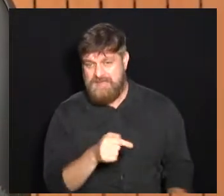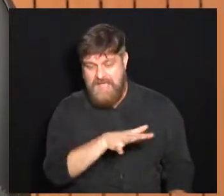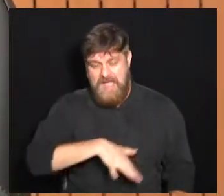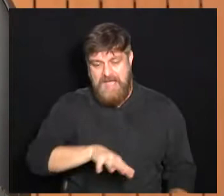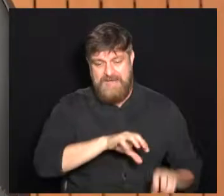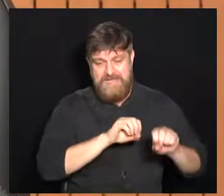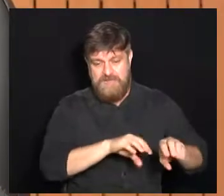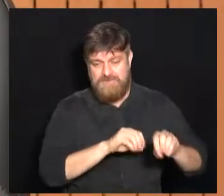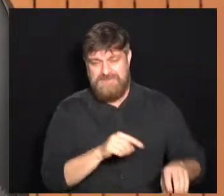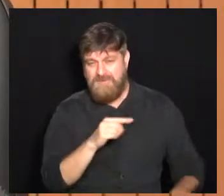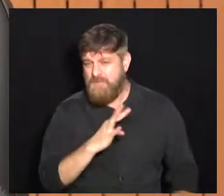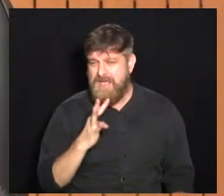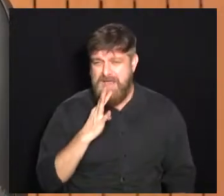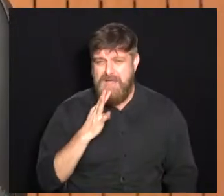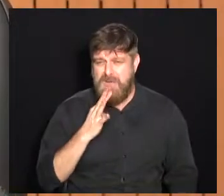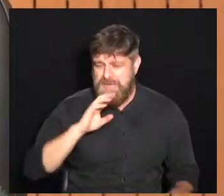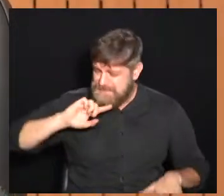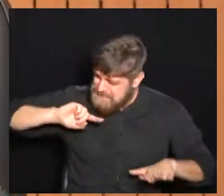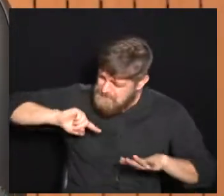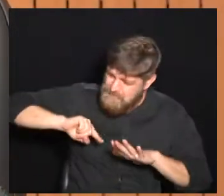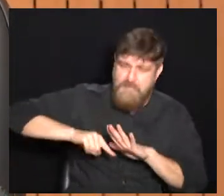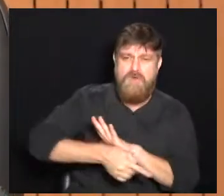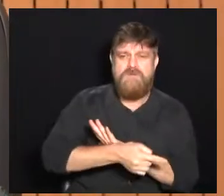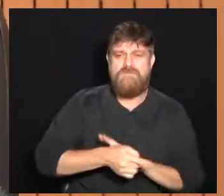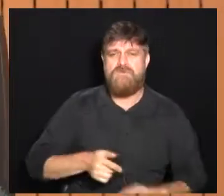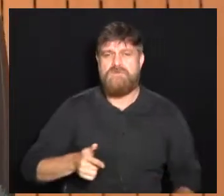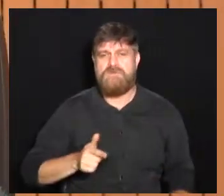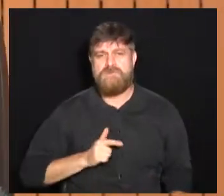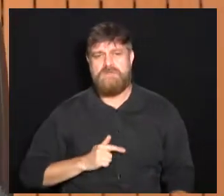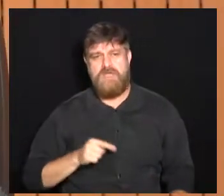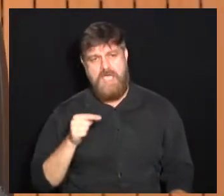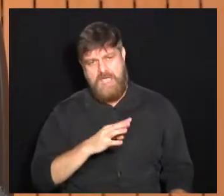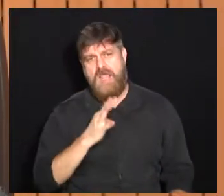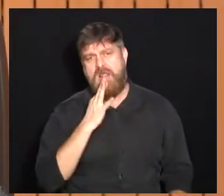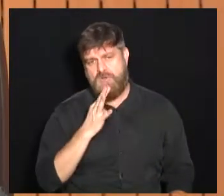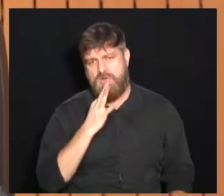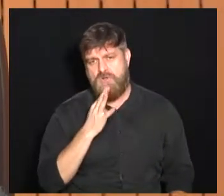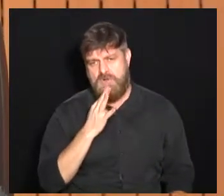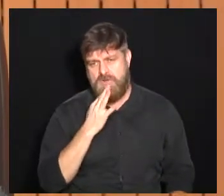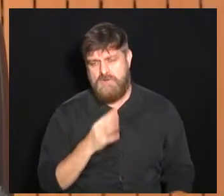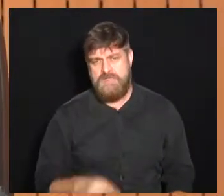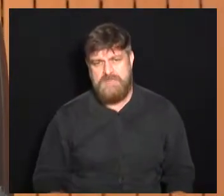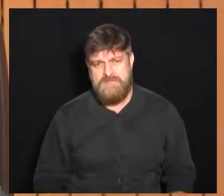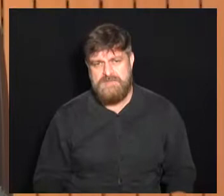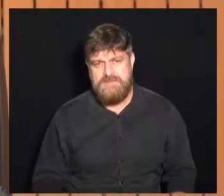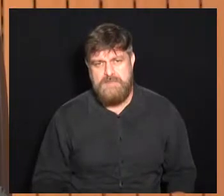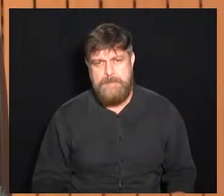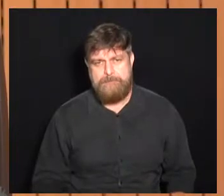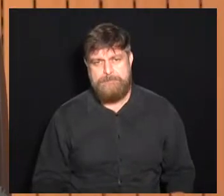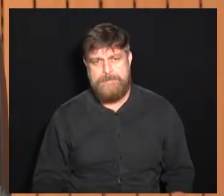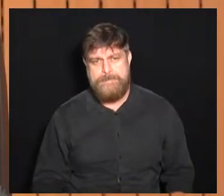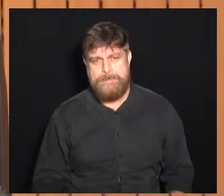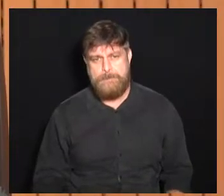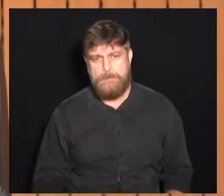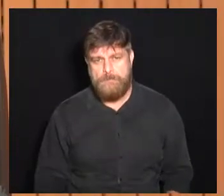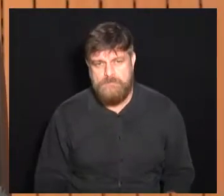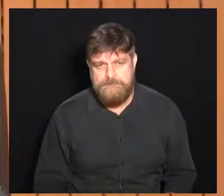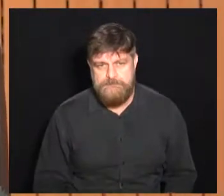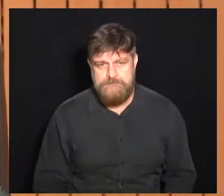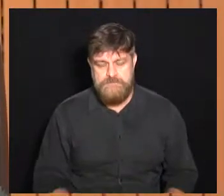Educação. Ela conhece muito bem, certo? Ela conhece muito bem, e